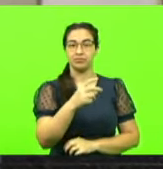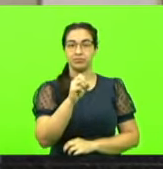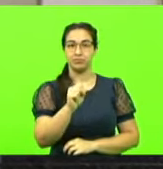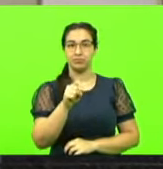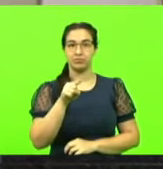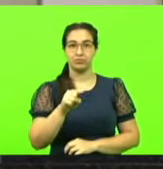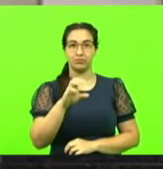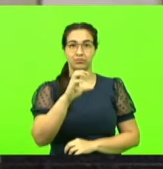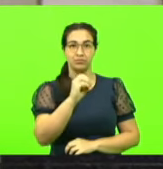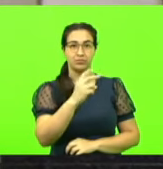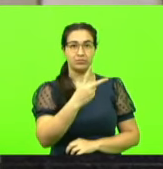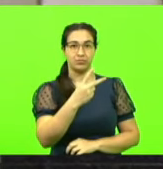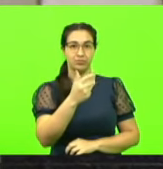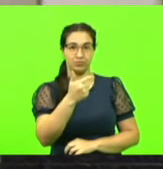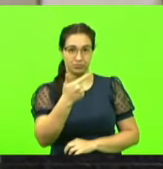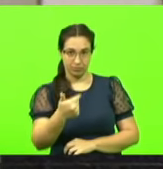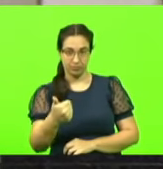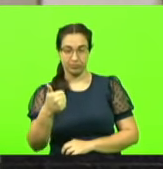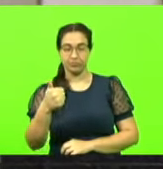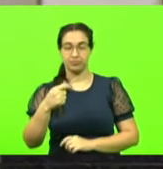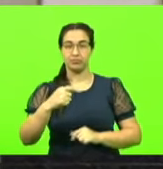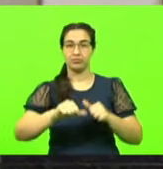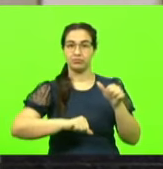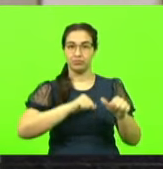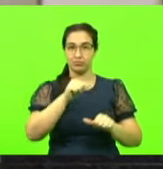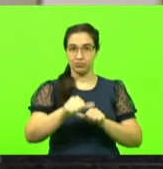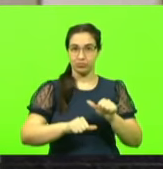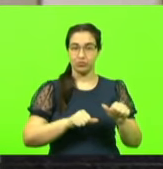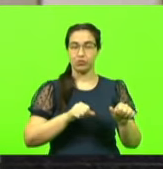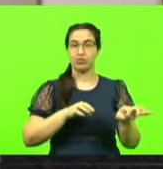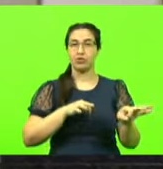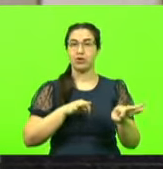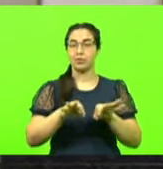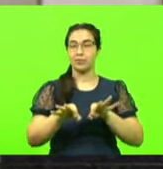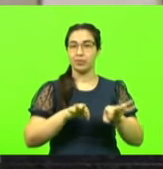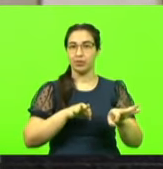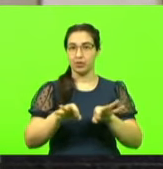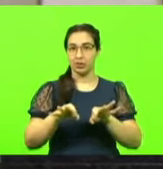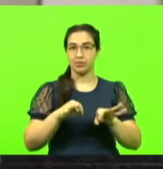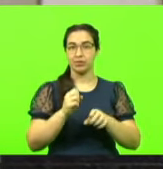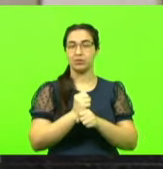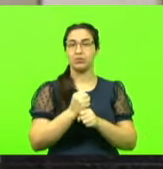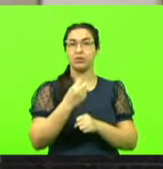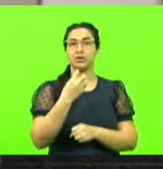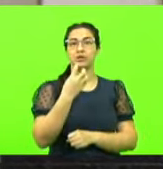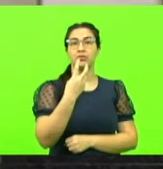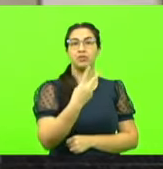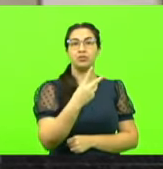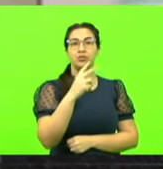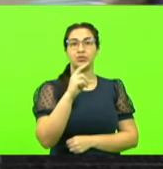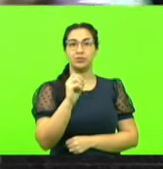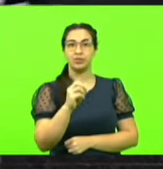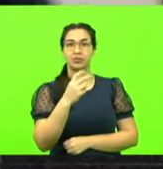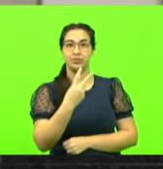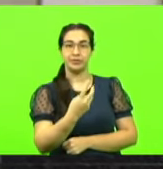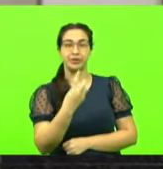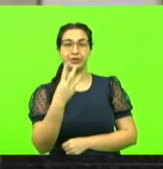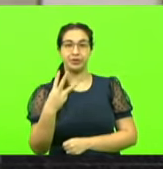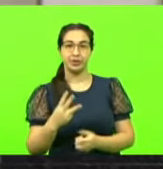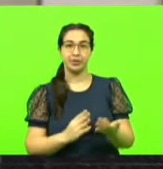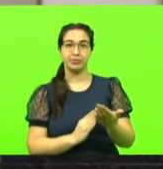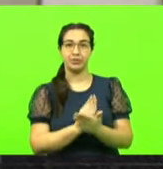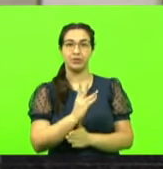328.0/2021, autor Governo do Estado, altera a programação físico-financeira do Plano Plurianual para o quadriênio 2020-2023, aprovado pela